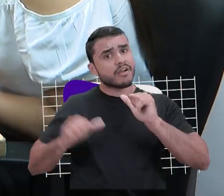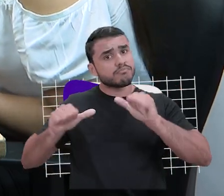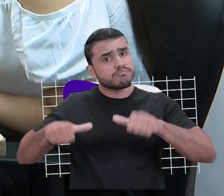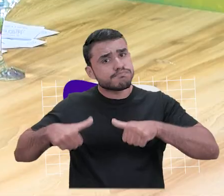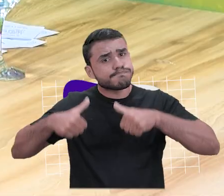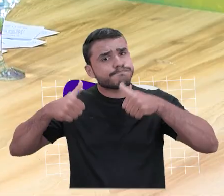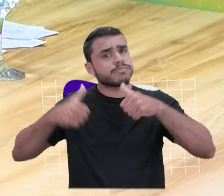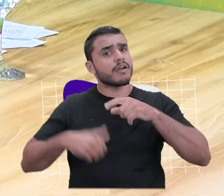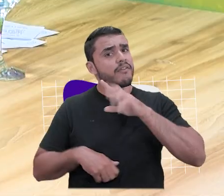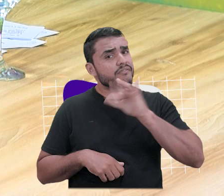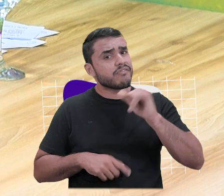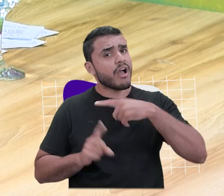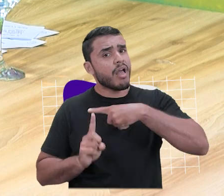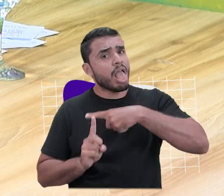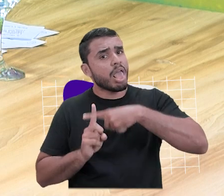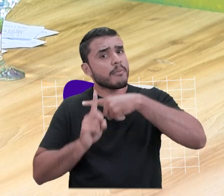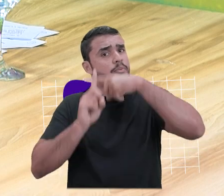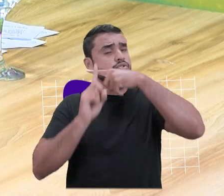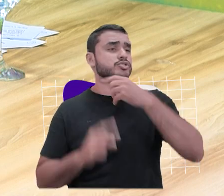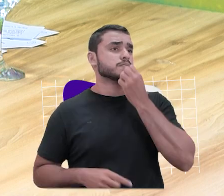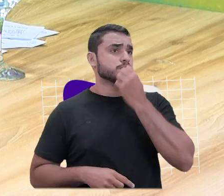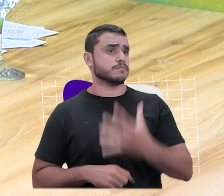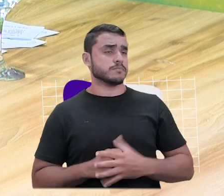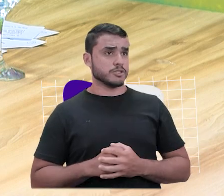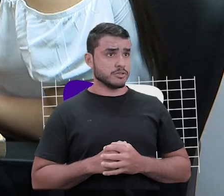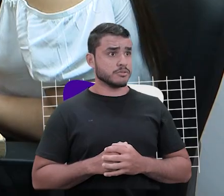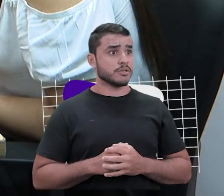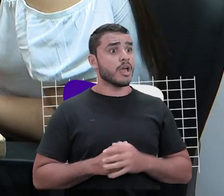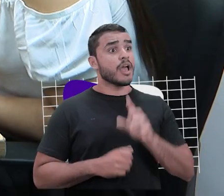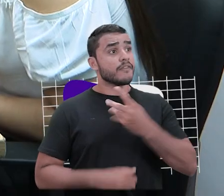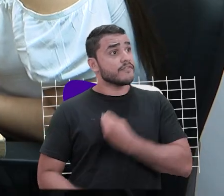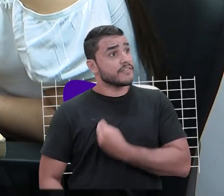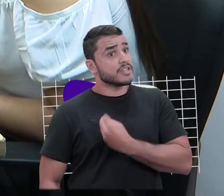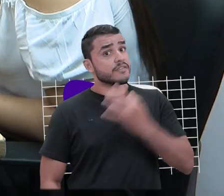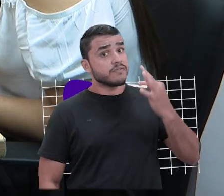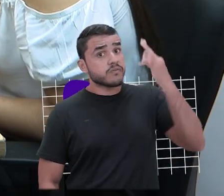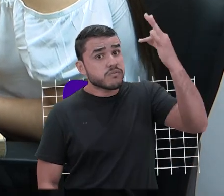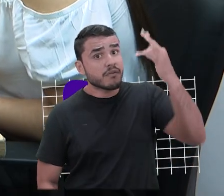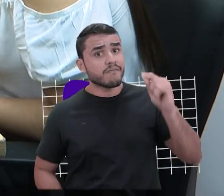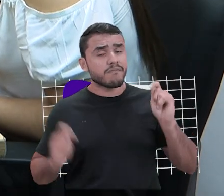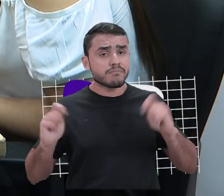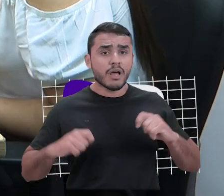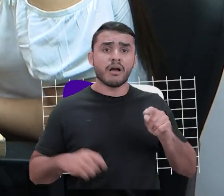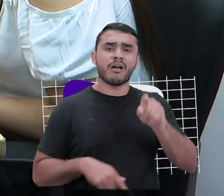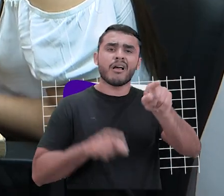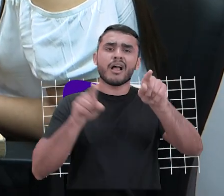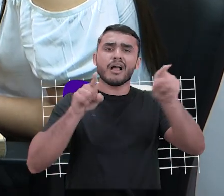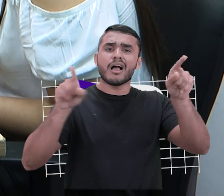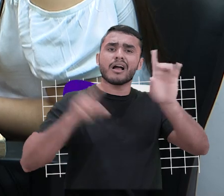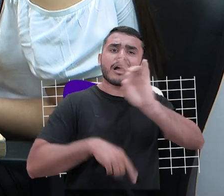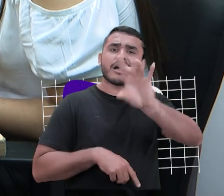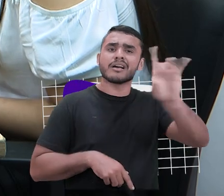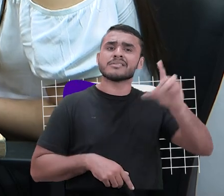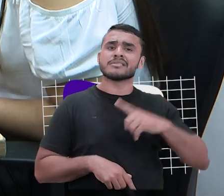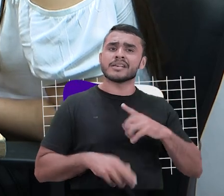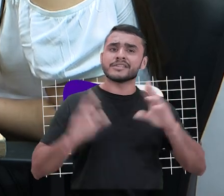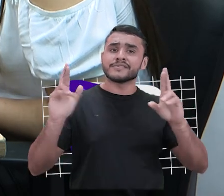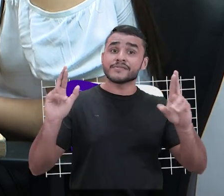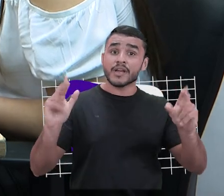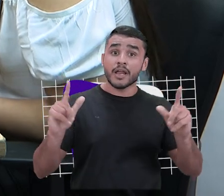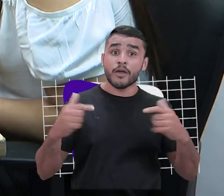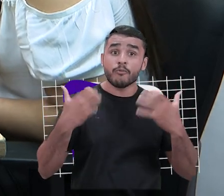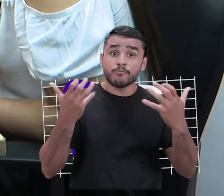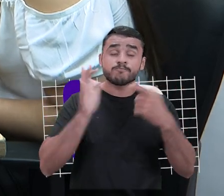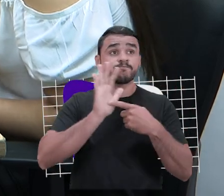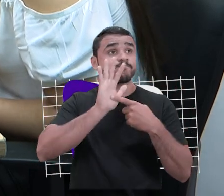completamente diferente da minha. É isso, cada um tem sua vivência. Cada um tem sua vivência, cada um tem sua realidade, cada um tem as suas limitações. Eu queria realmente